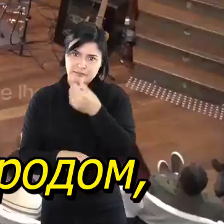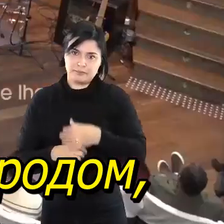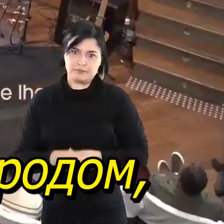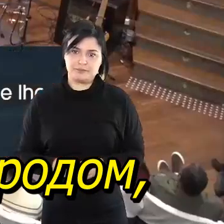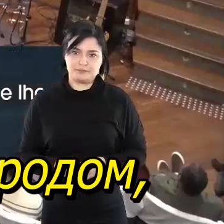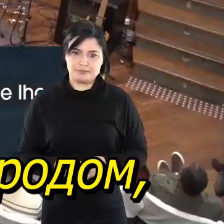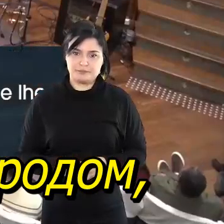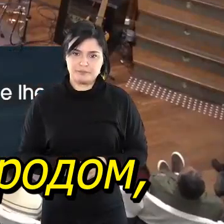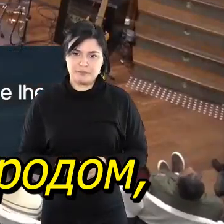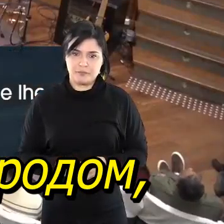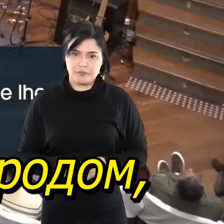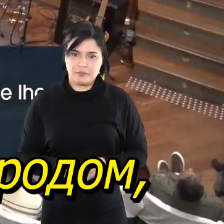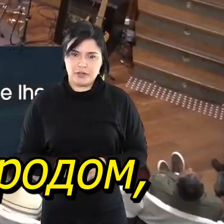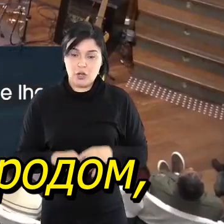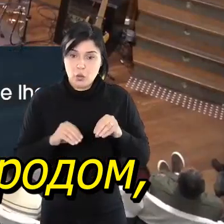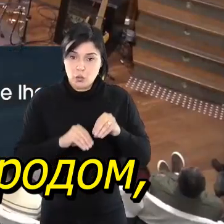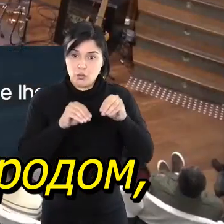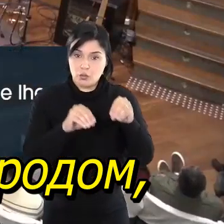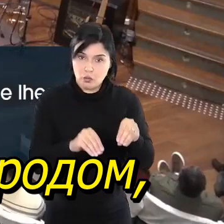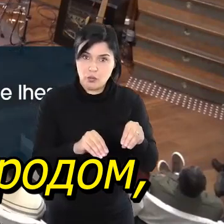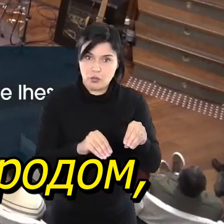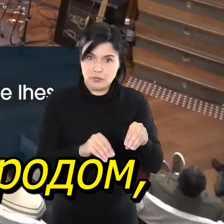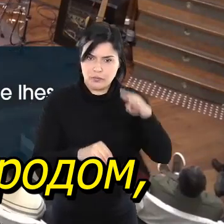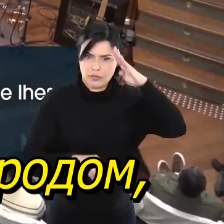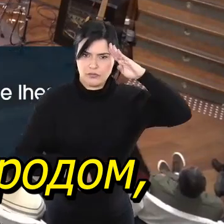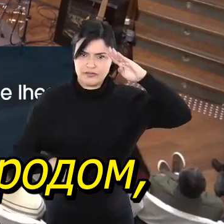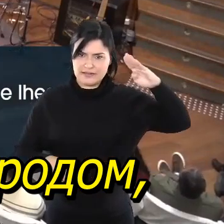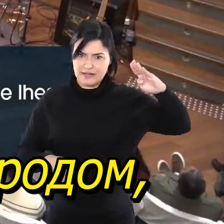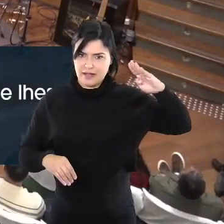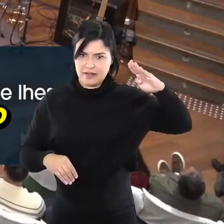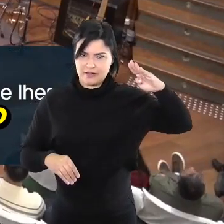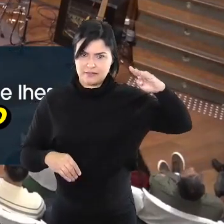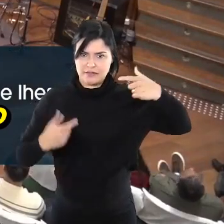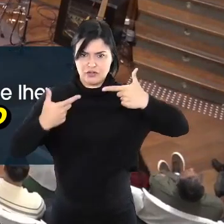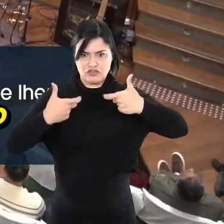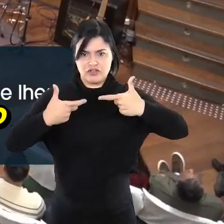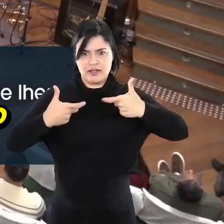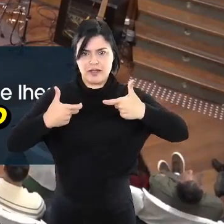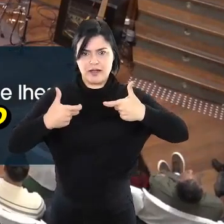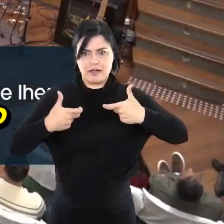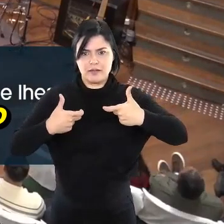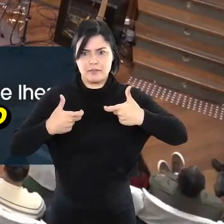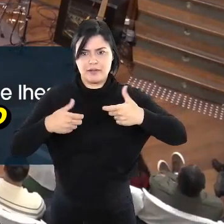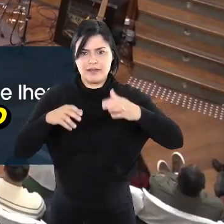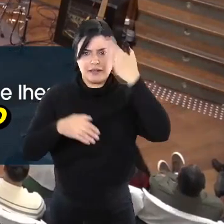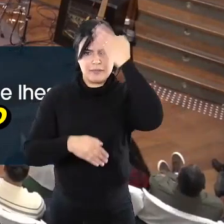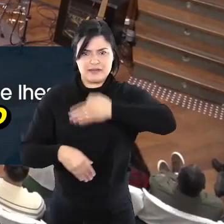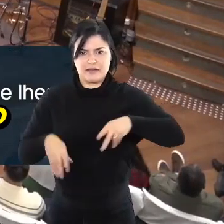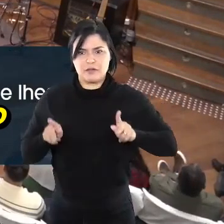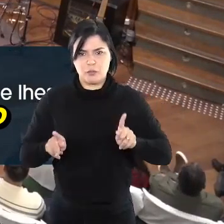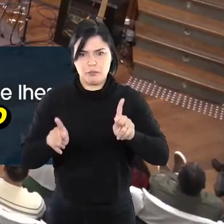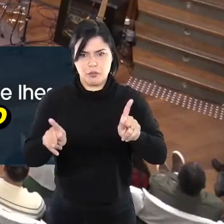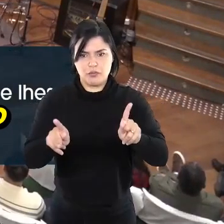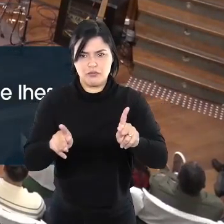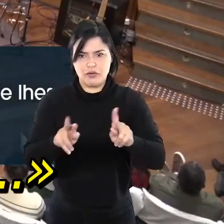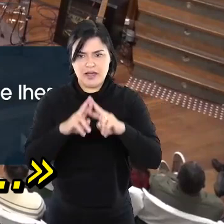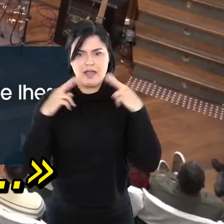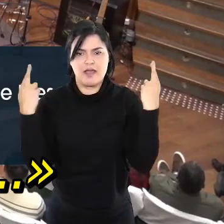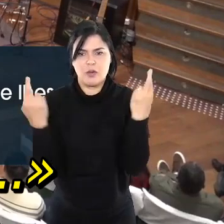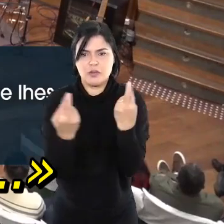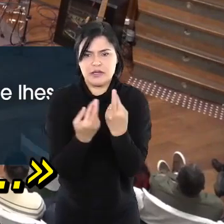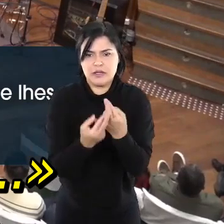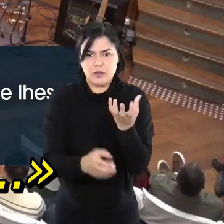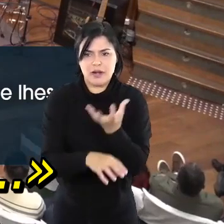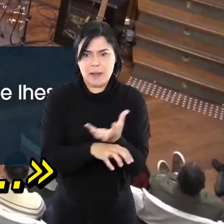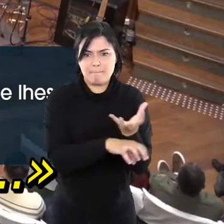Pôs oficiais de guerra sobre o povo, reuniu-os na praça da porta da cidade e